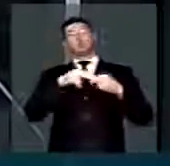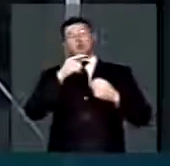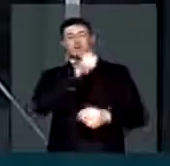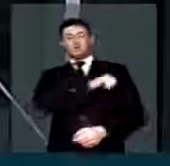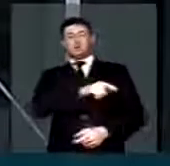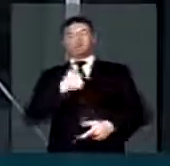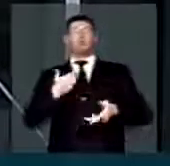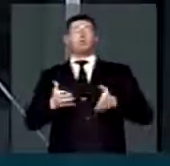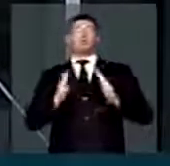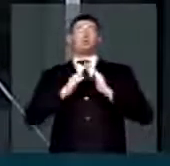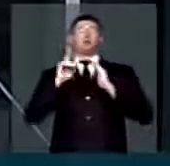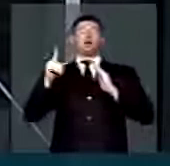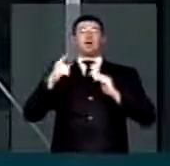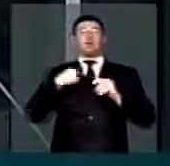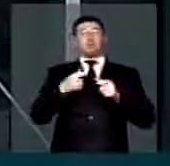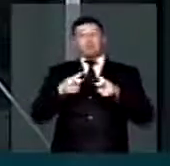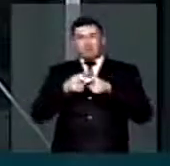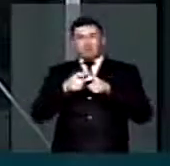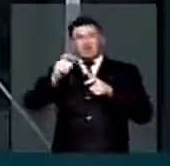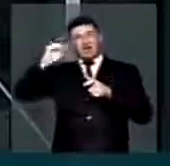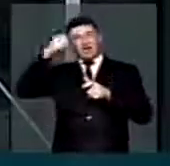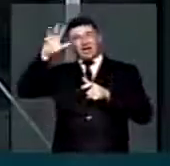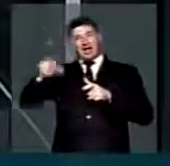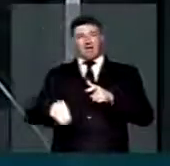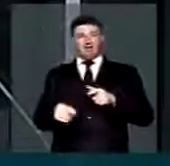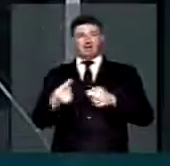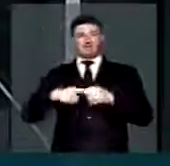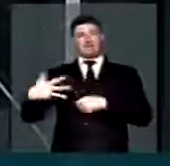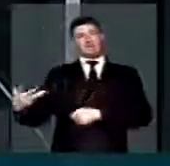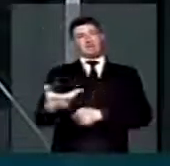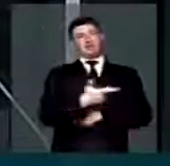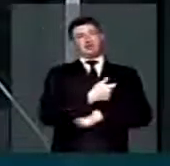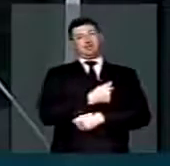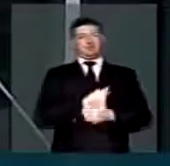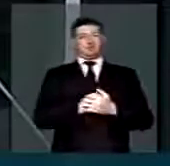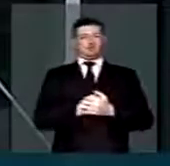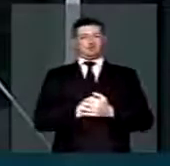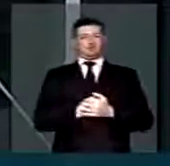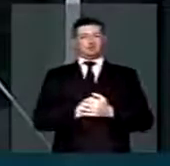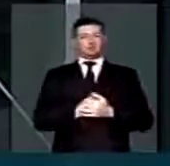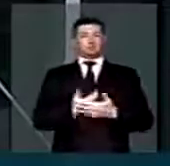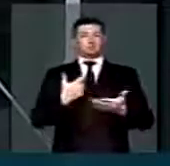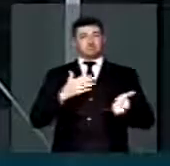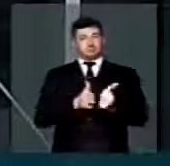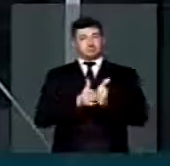Janeiro, minha pequena África, nossa cidade maravilhosa. Eu peço o